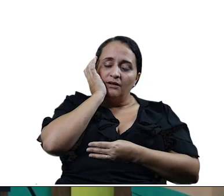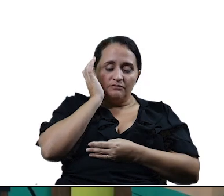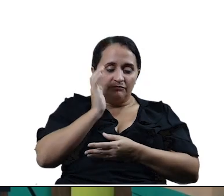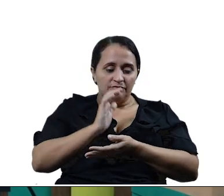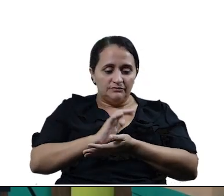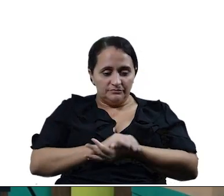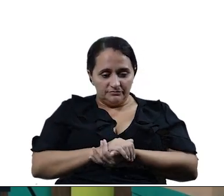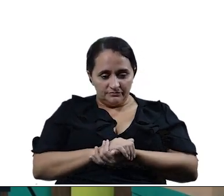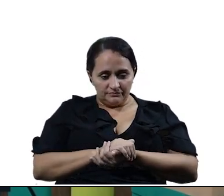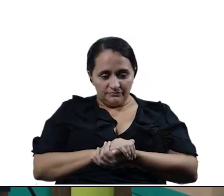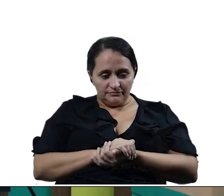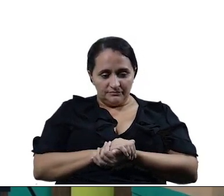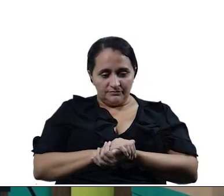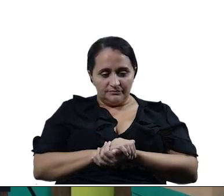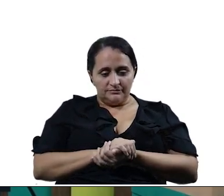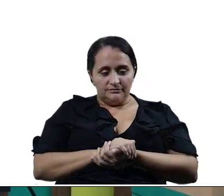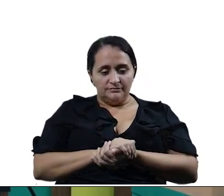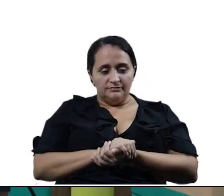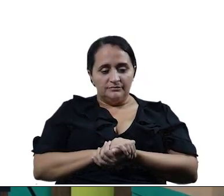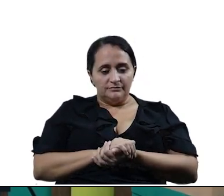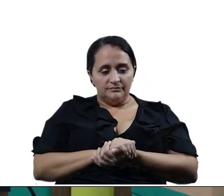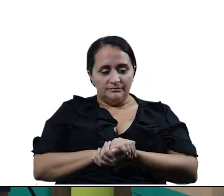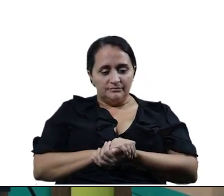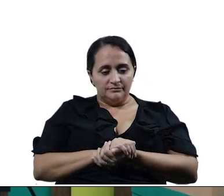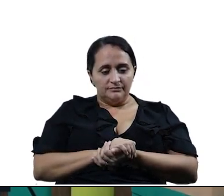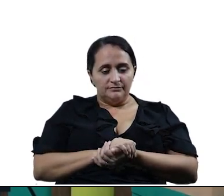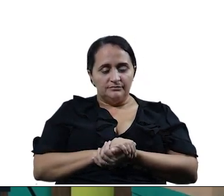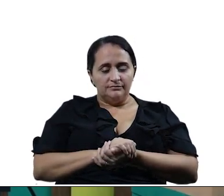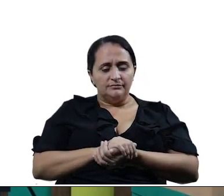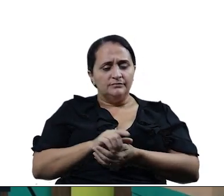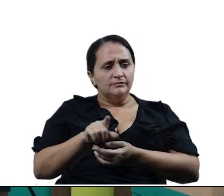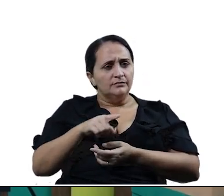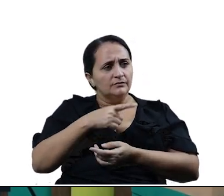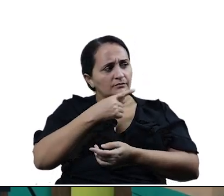3 moedas de 5 centavos. Observe aqui.